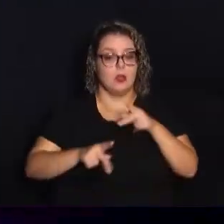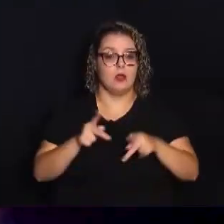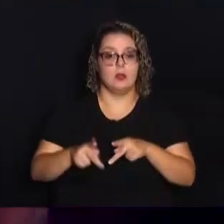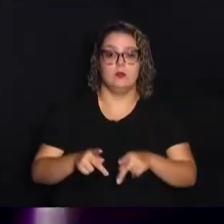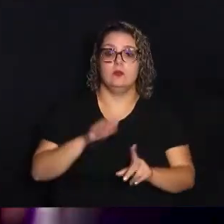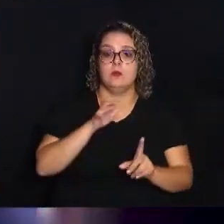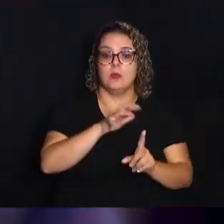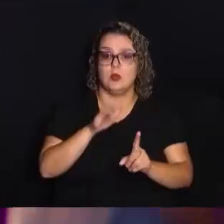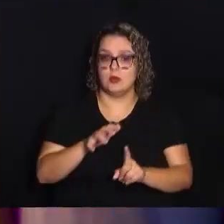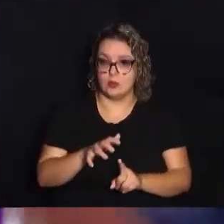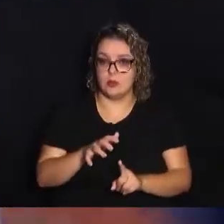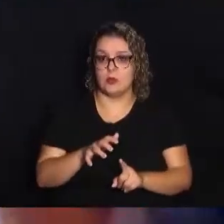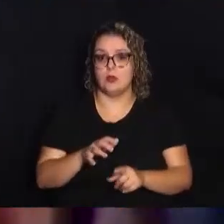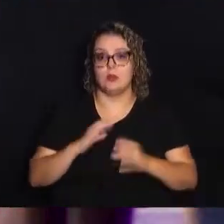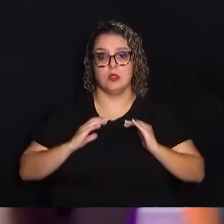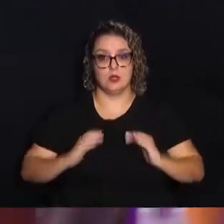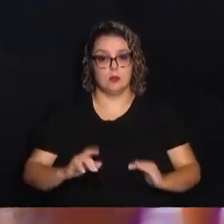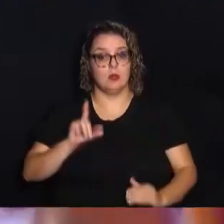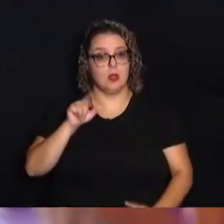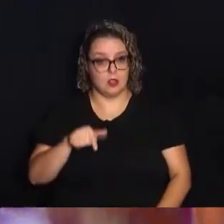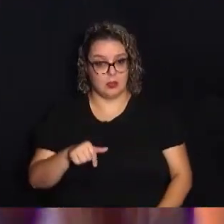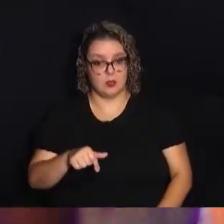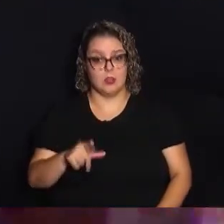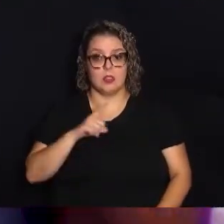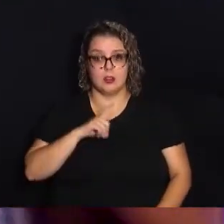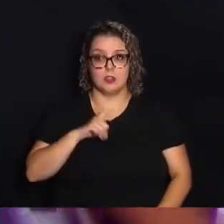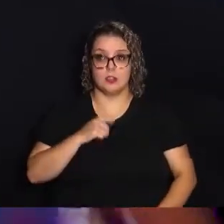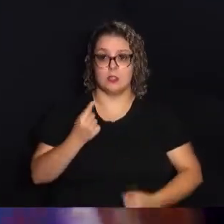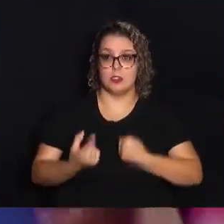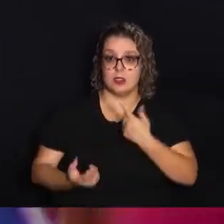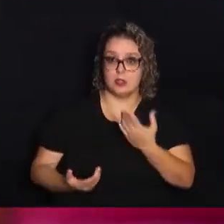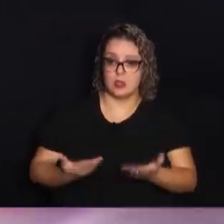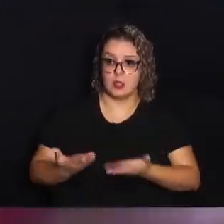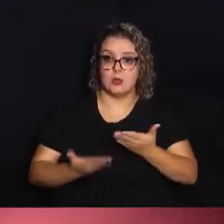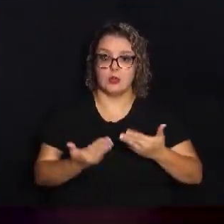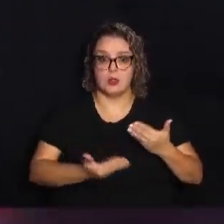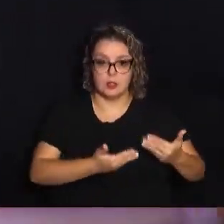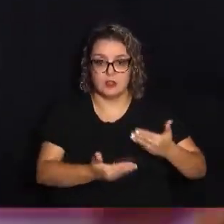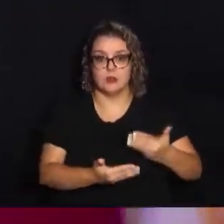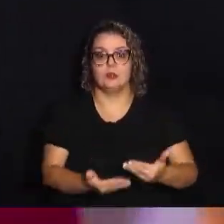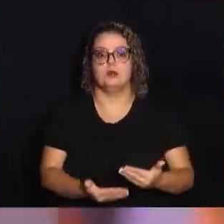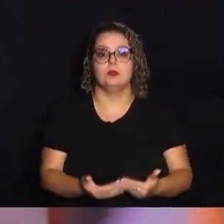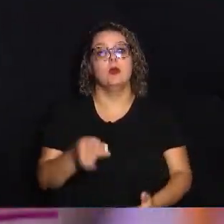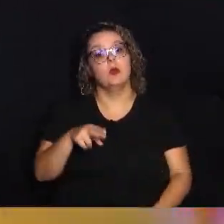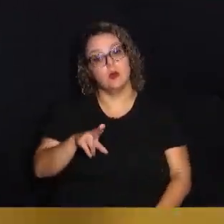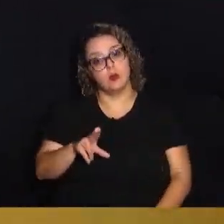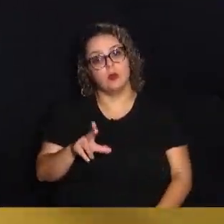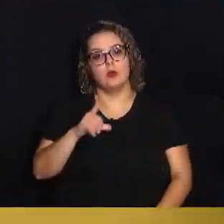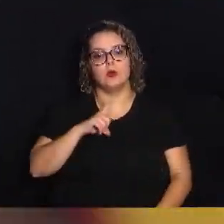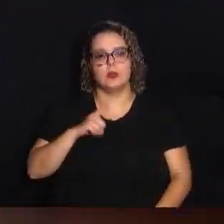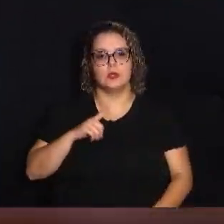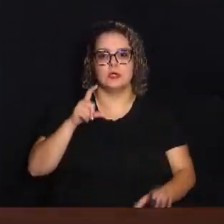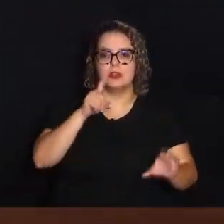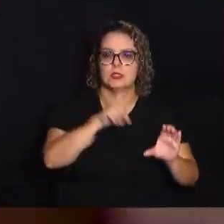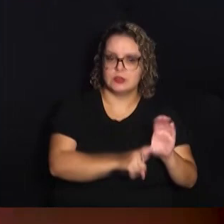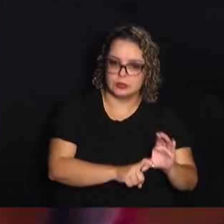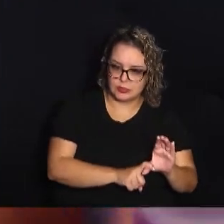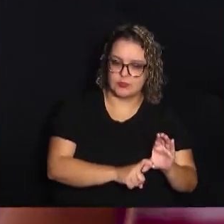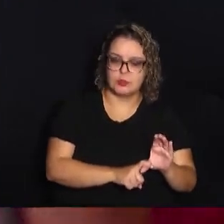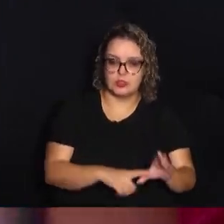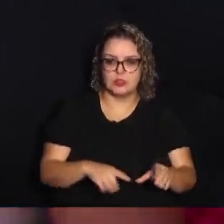a população mais atingida com essa conduta é aquela que possui algum tratamento em andamento ou que tem